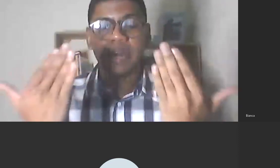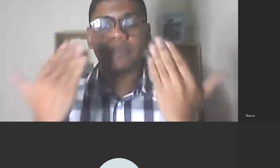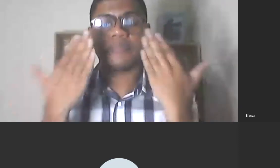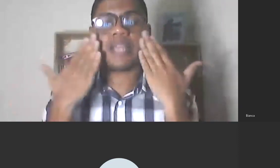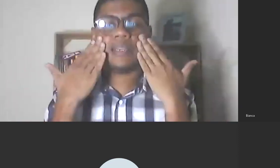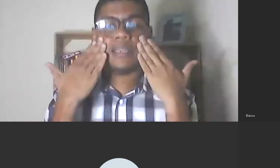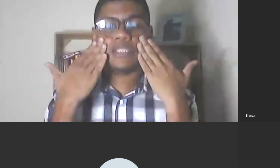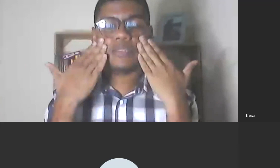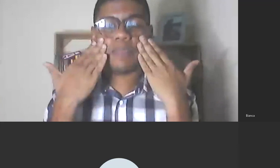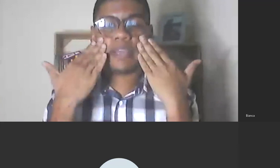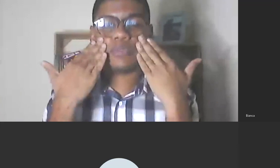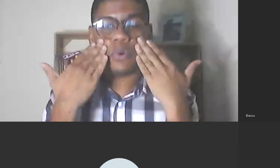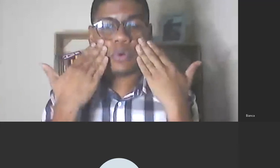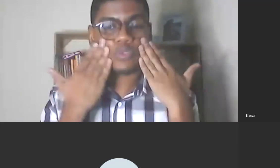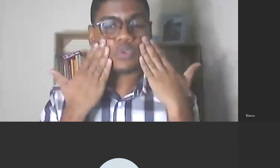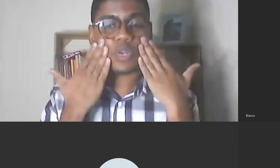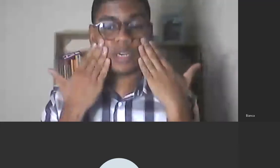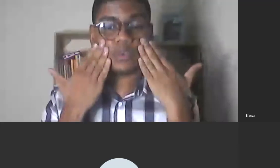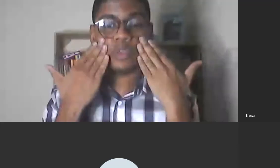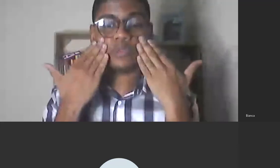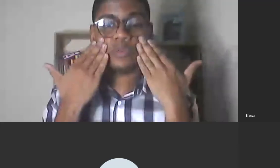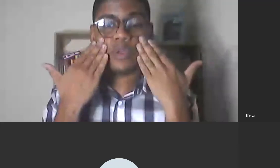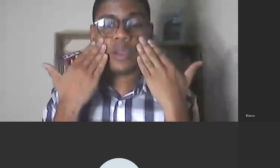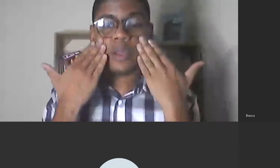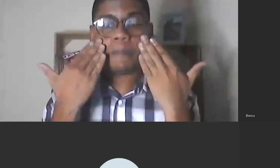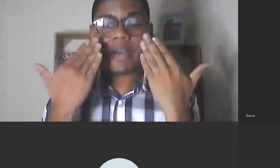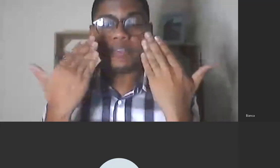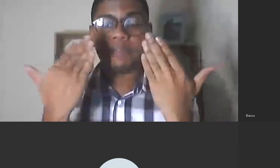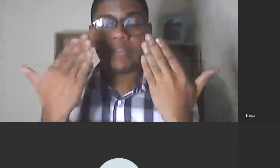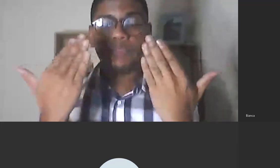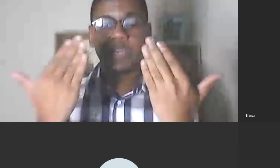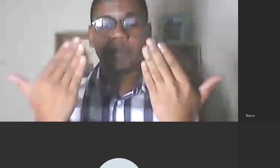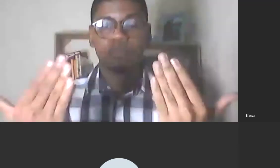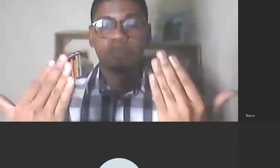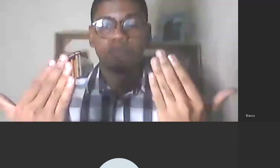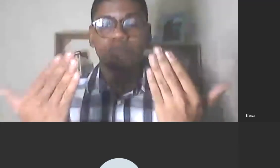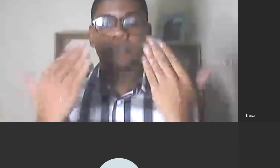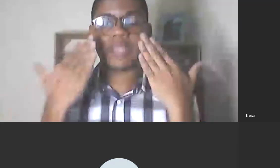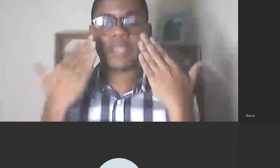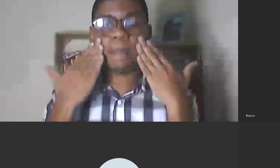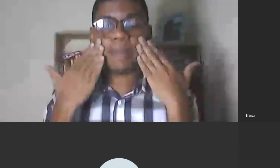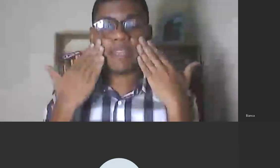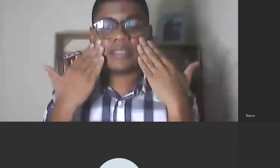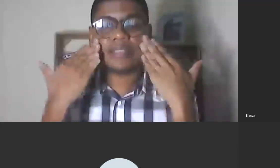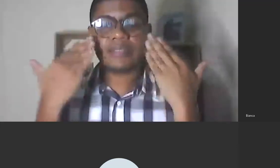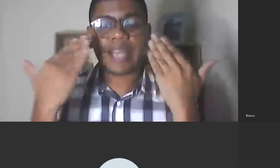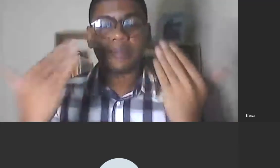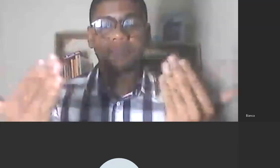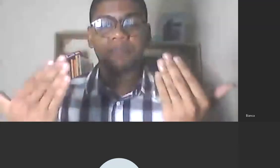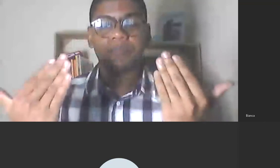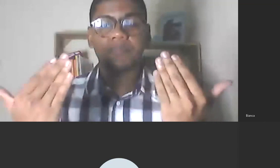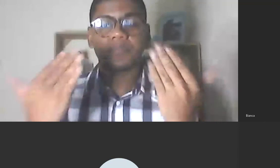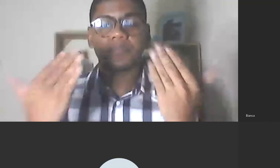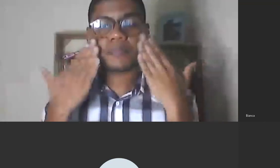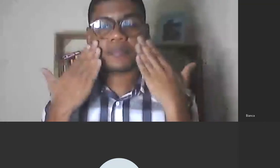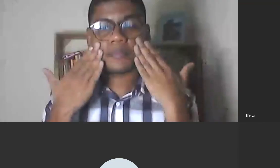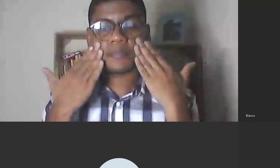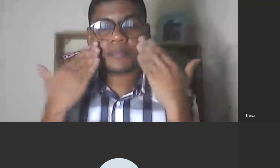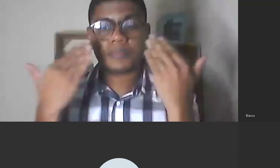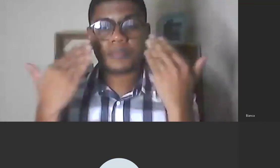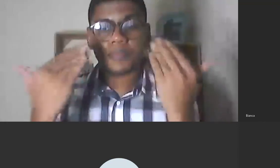esse sinal, tá? De perto do rosto, tocando o rosto para o espaço neutro. Apresentar.